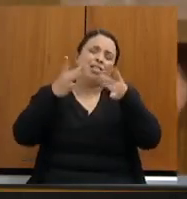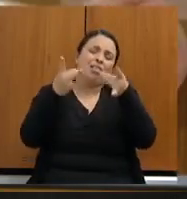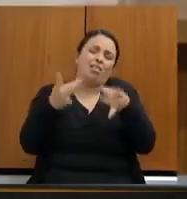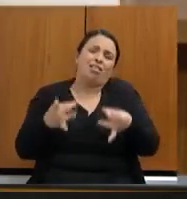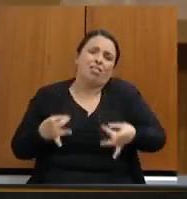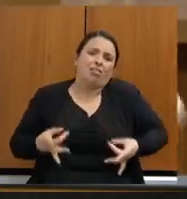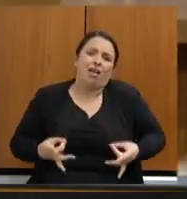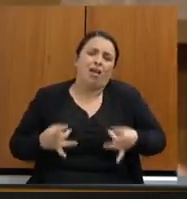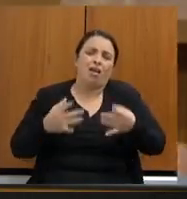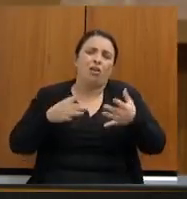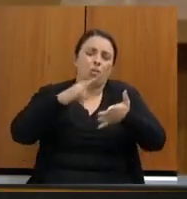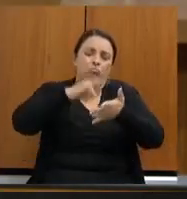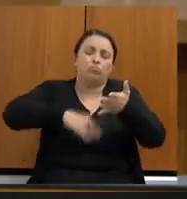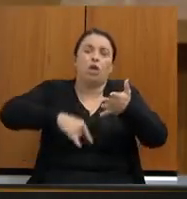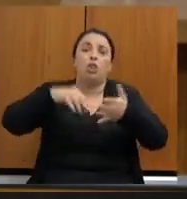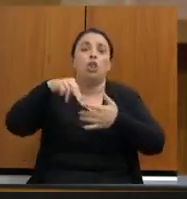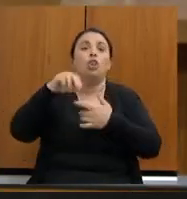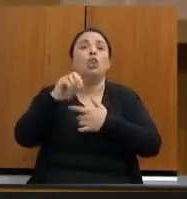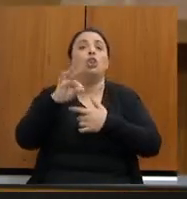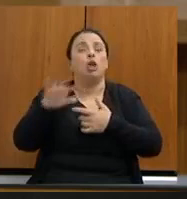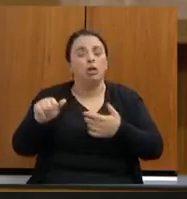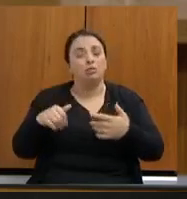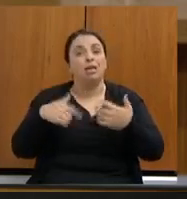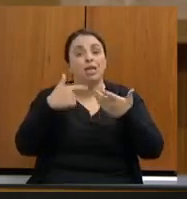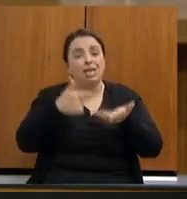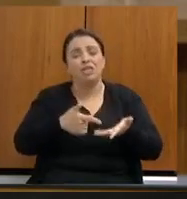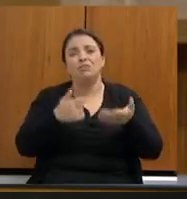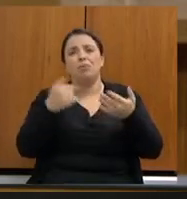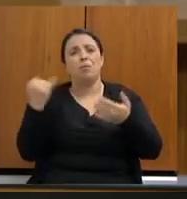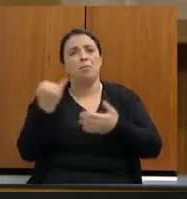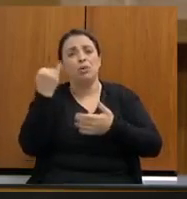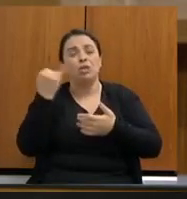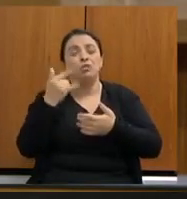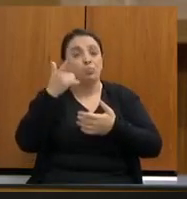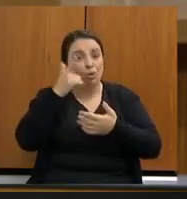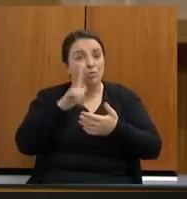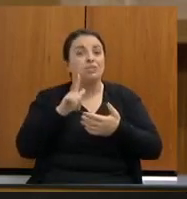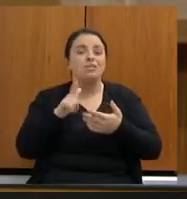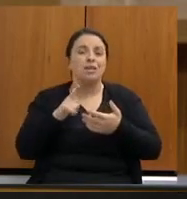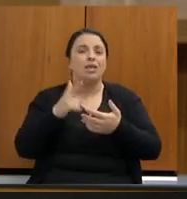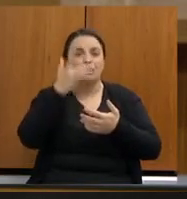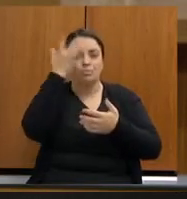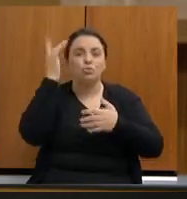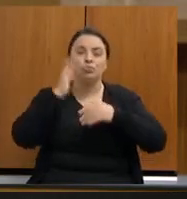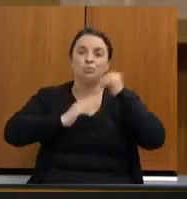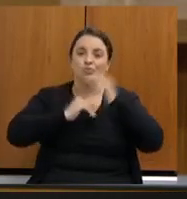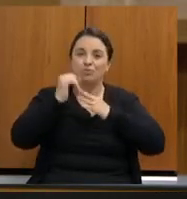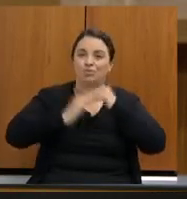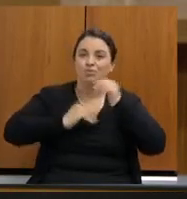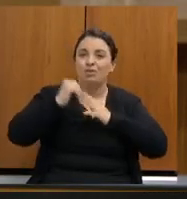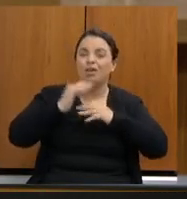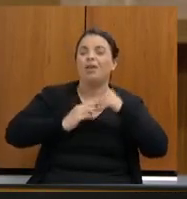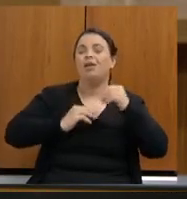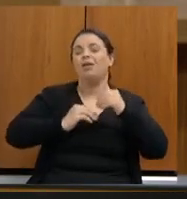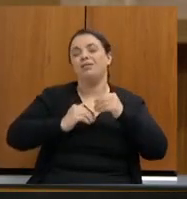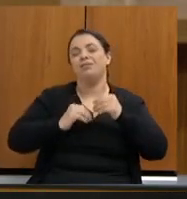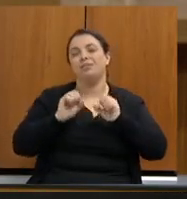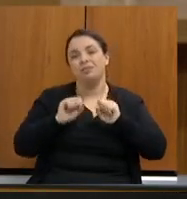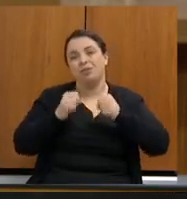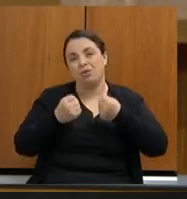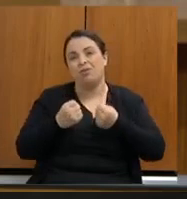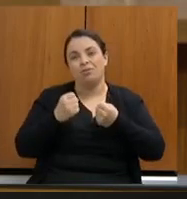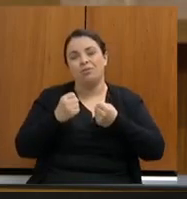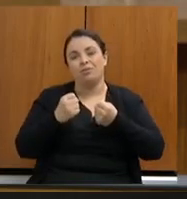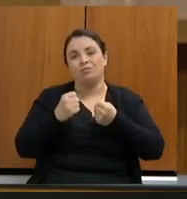importante para que pudéssemos adiantar a vacinação dos profissionais da Segurança Pública Incluindo aí Os